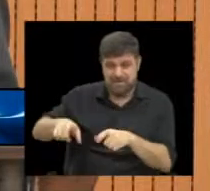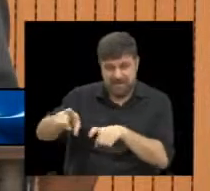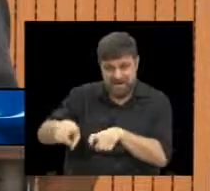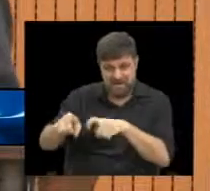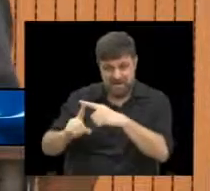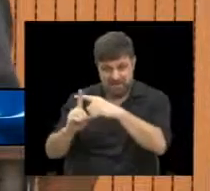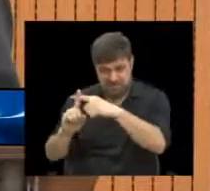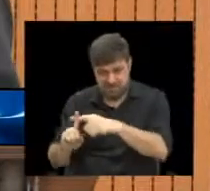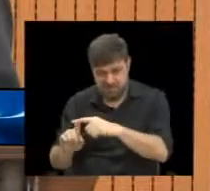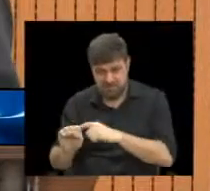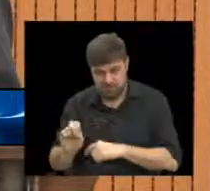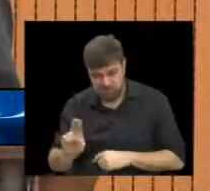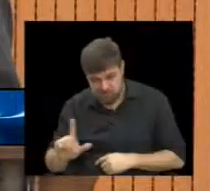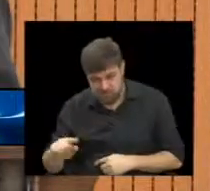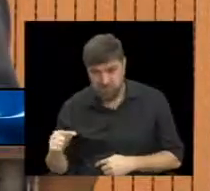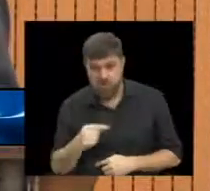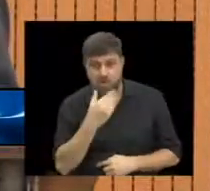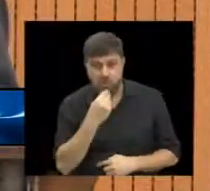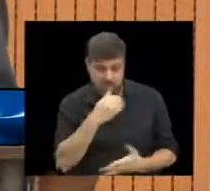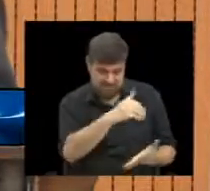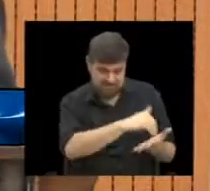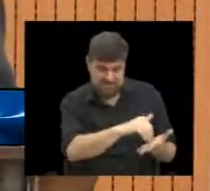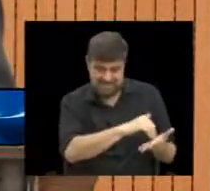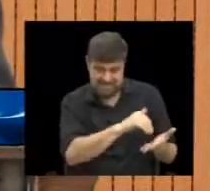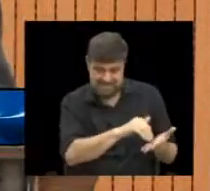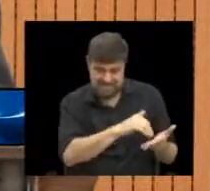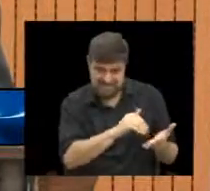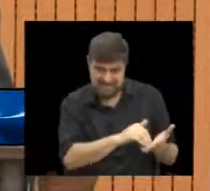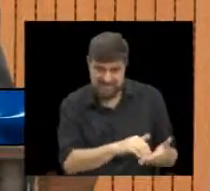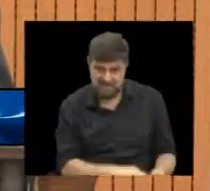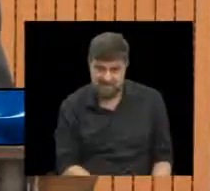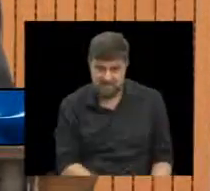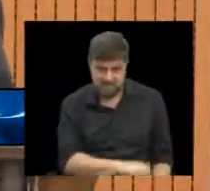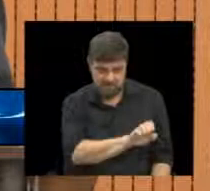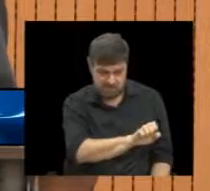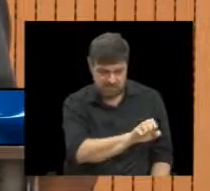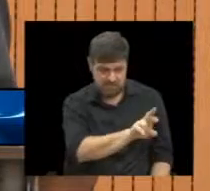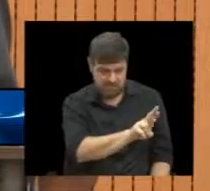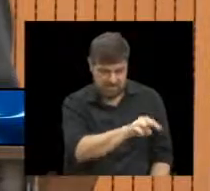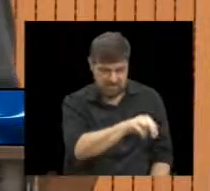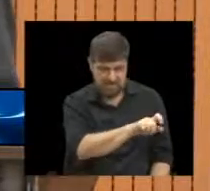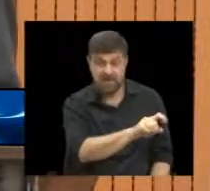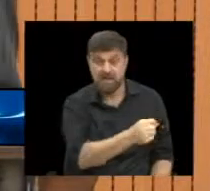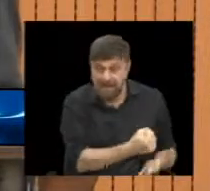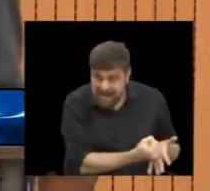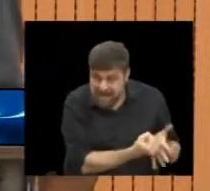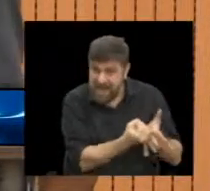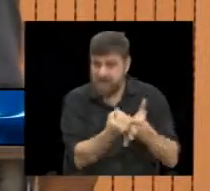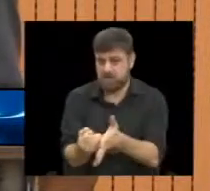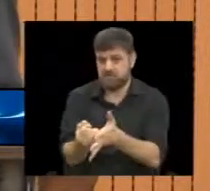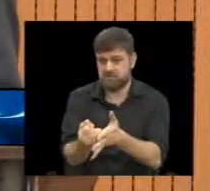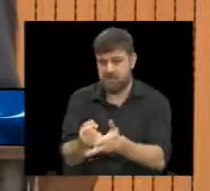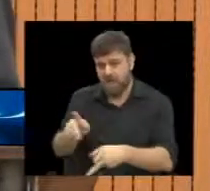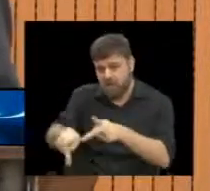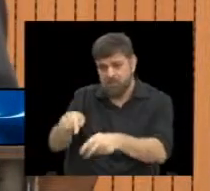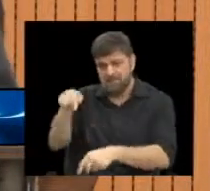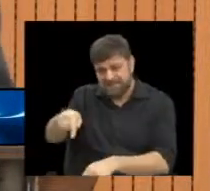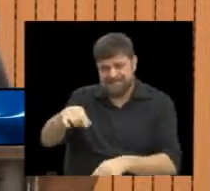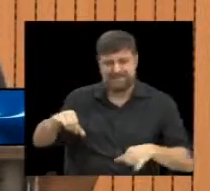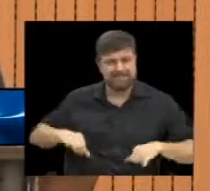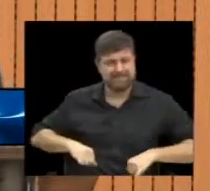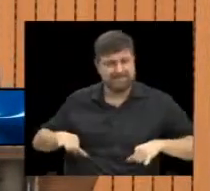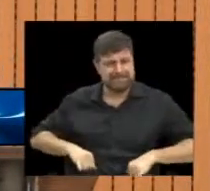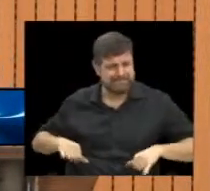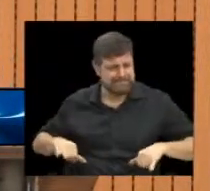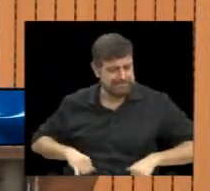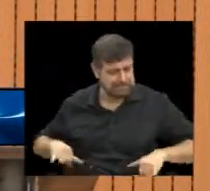dos Serviços Públicos, então a gente vamos ver que a gente pode nos ajudar aquele povo que realmente está sofrendo e